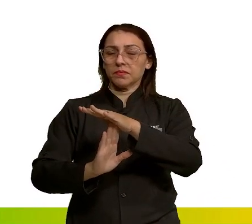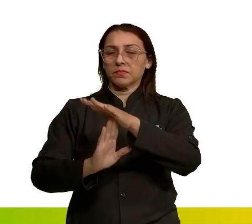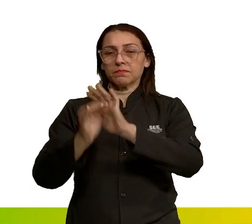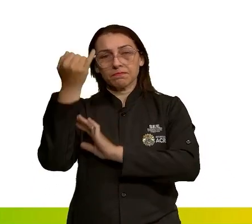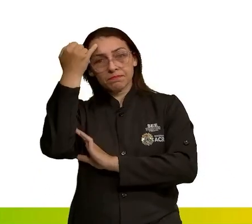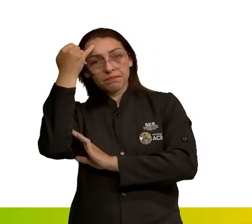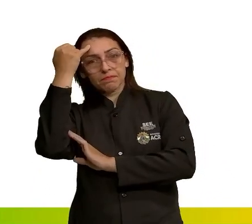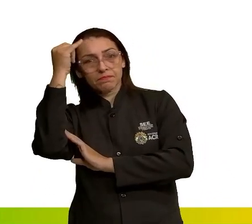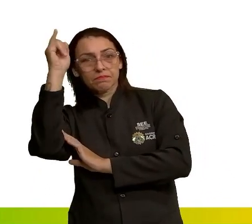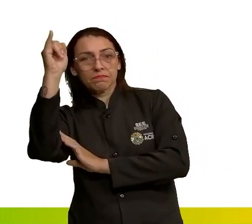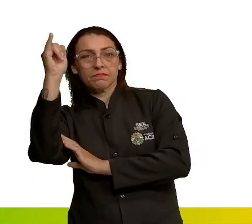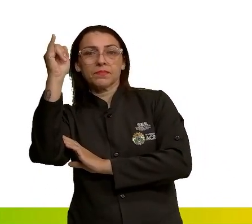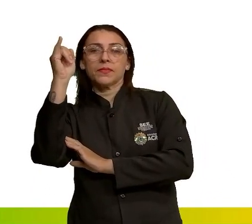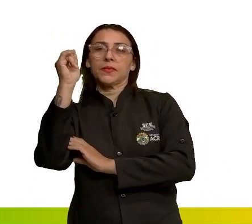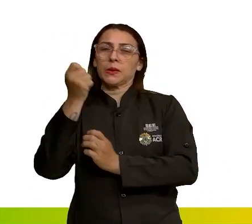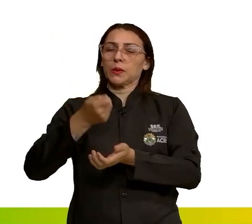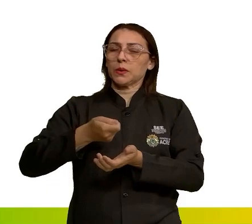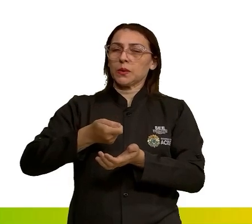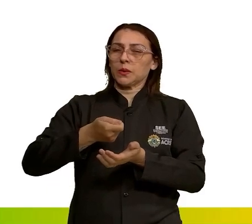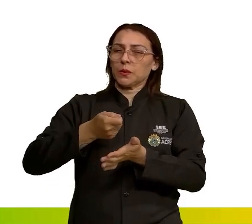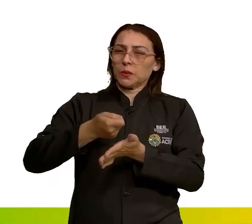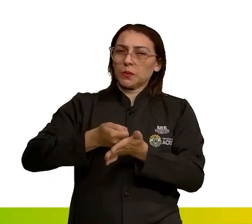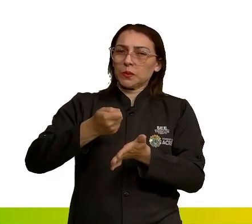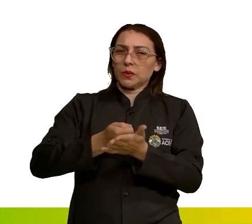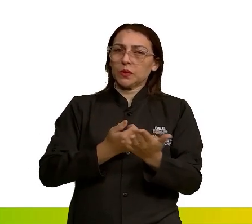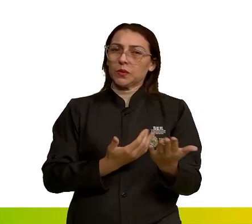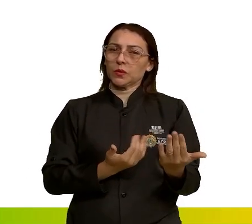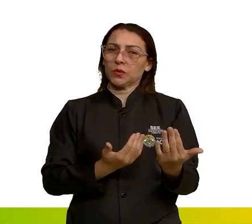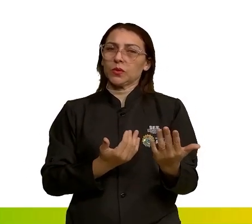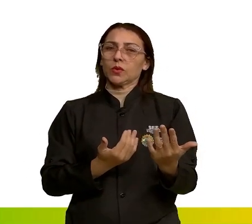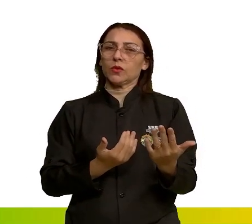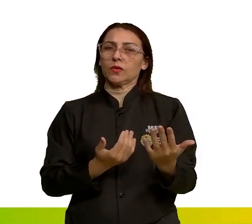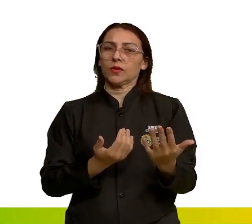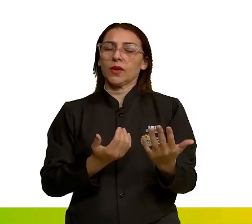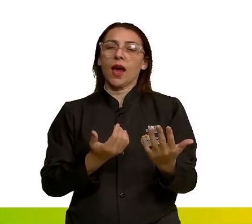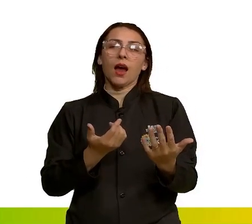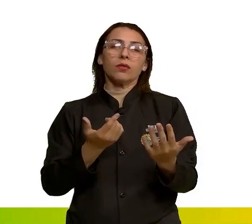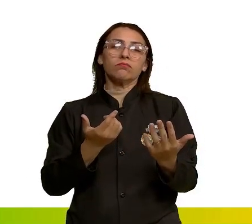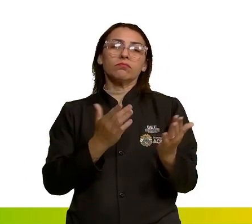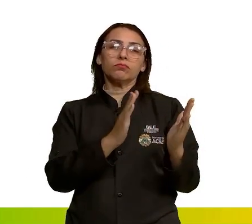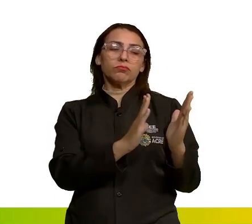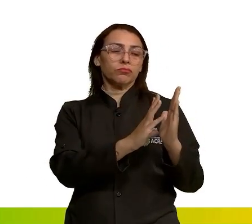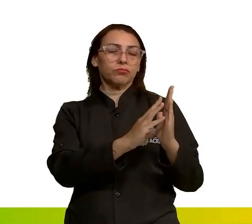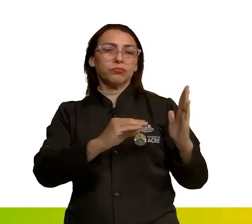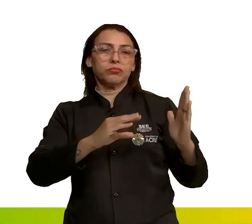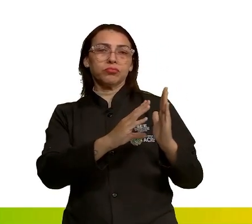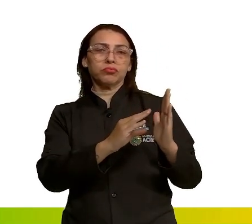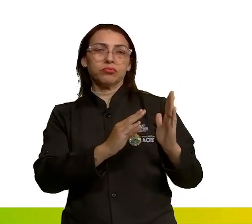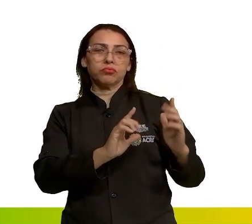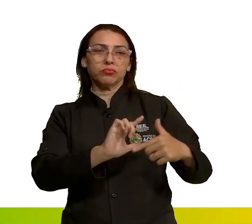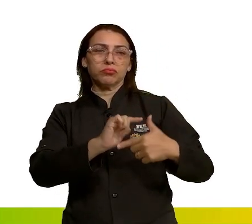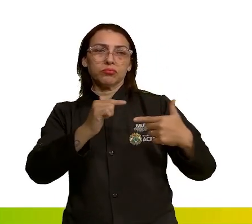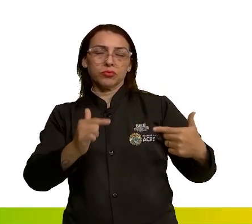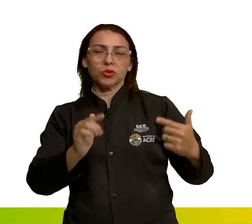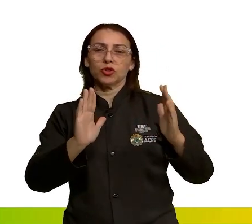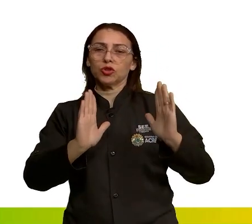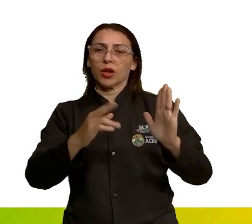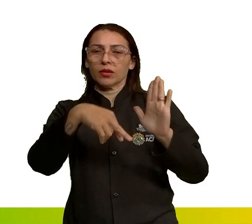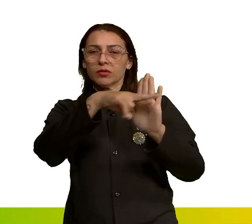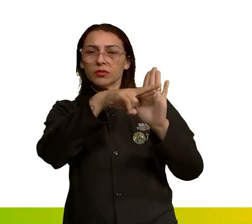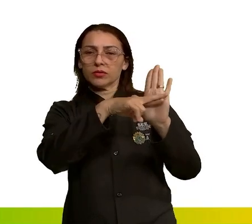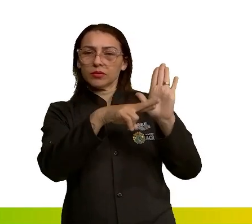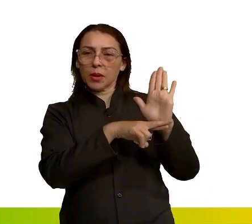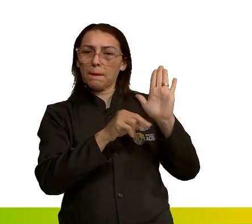tecnologia limita a criatividade, forçando os jovens a seguirem padrões estabelecidos. Então,